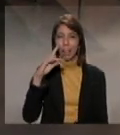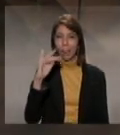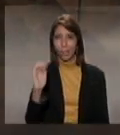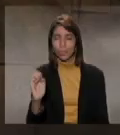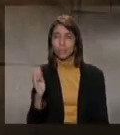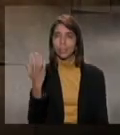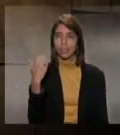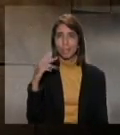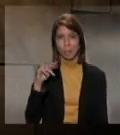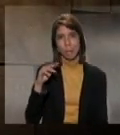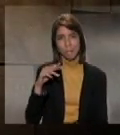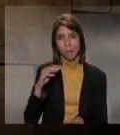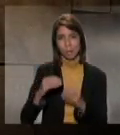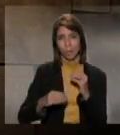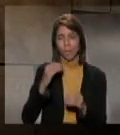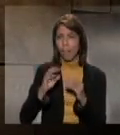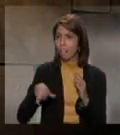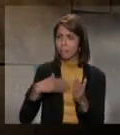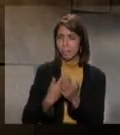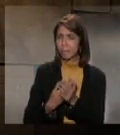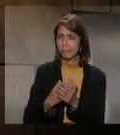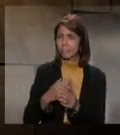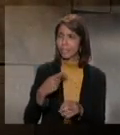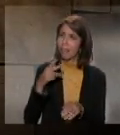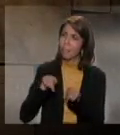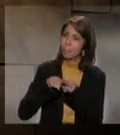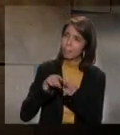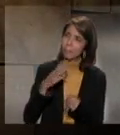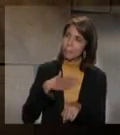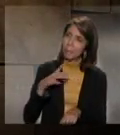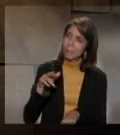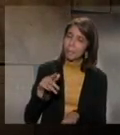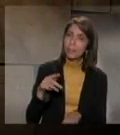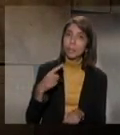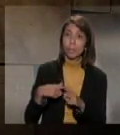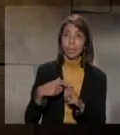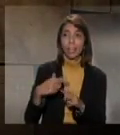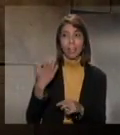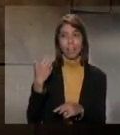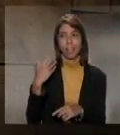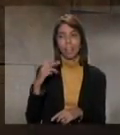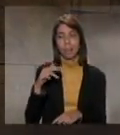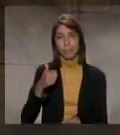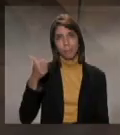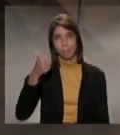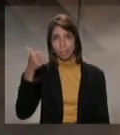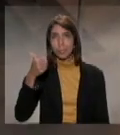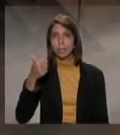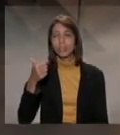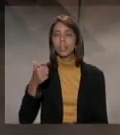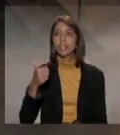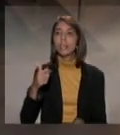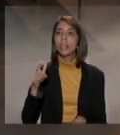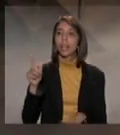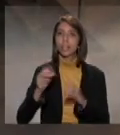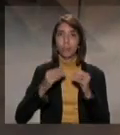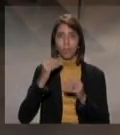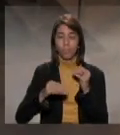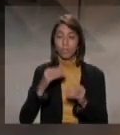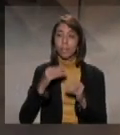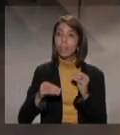que era meu irmão na novela. Até hoje ele me chama de Maninha, que eu era a irmã mais velha dele e do Dalton